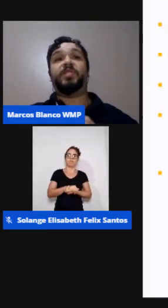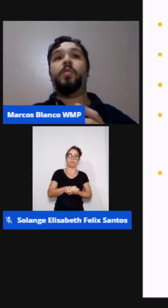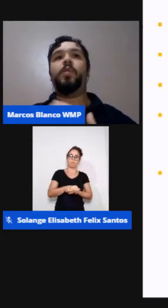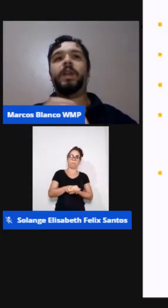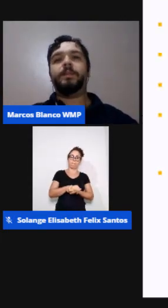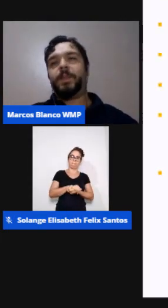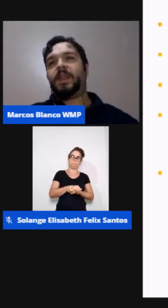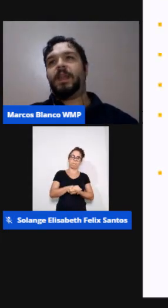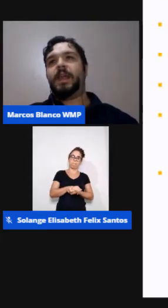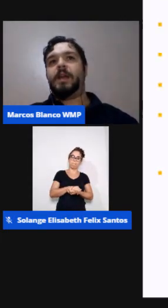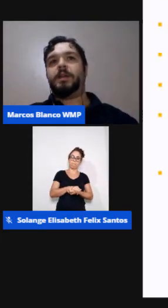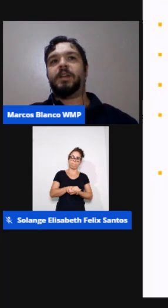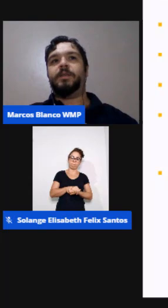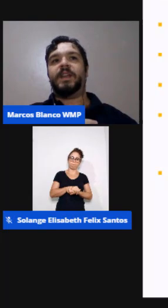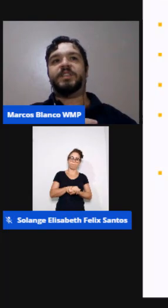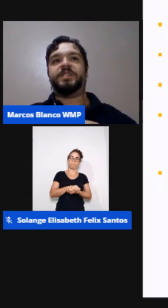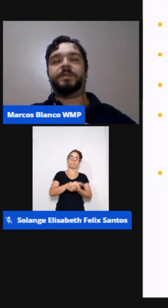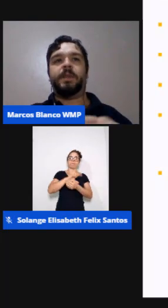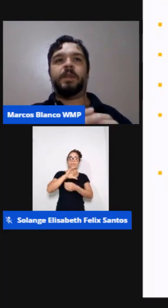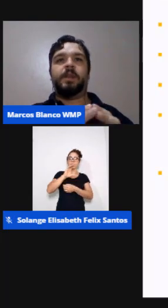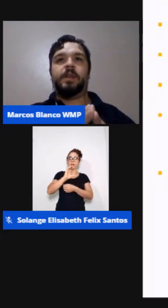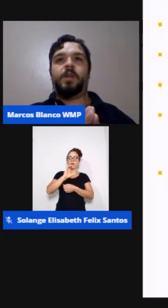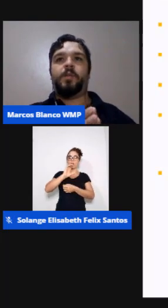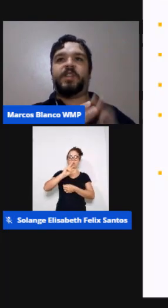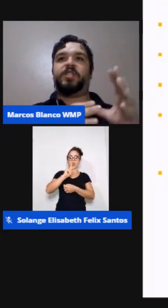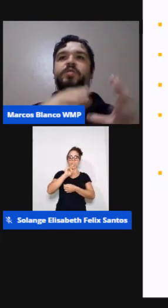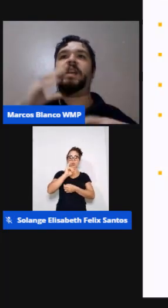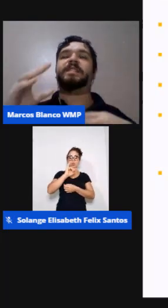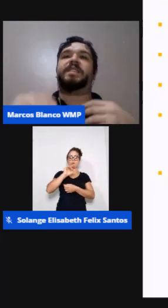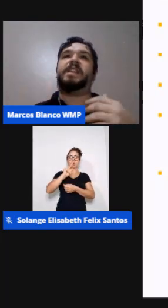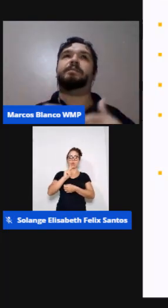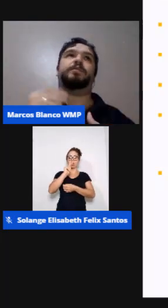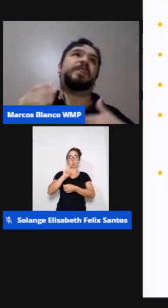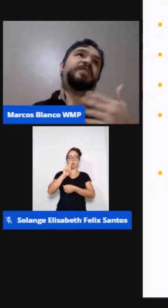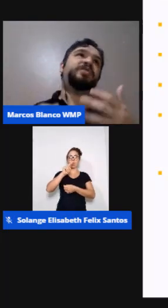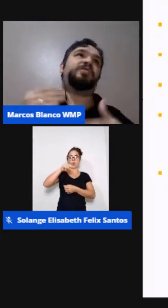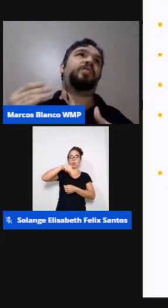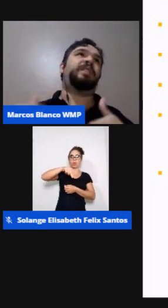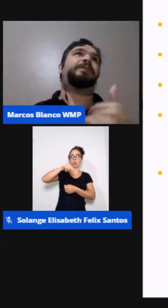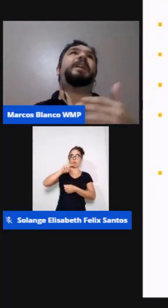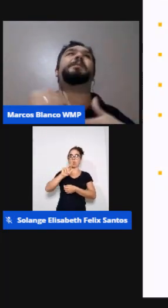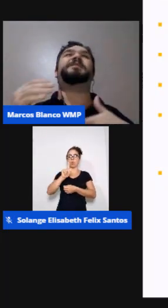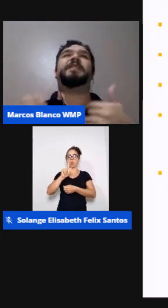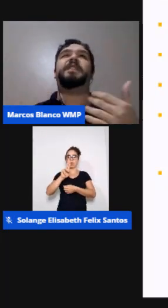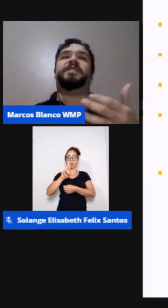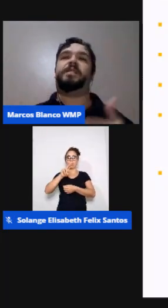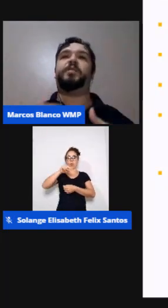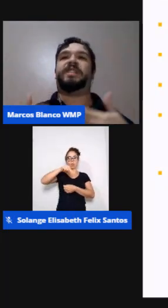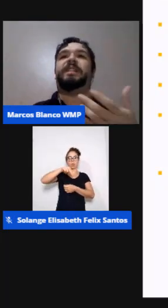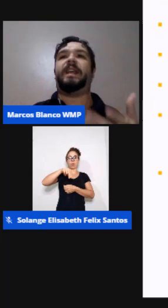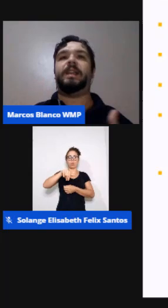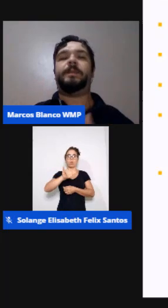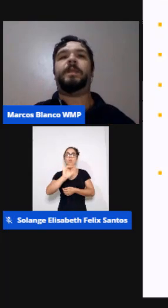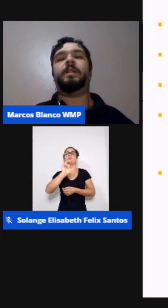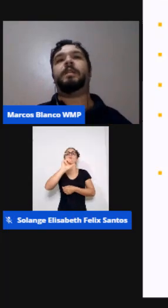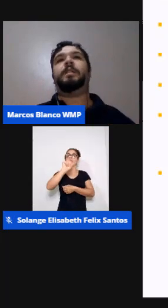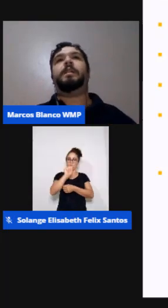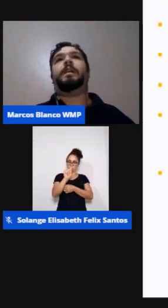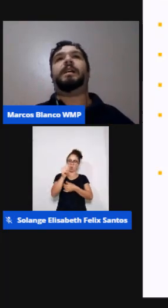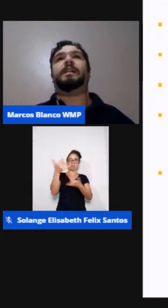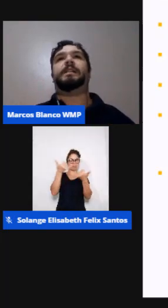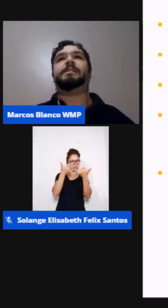A chikungunya, que é talvez uma das doenças que a gente escuta falar bastante depois da